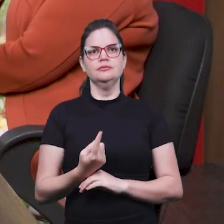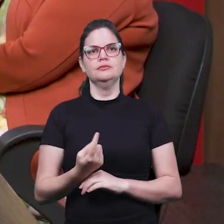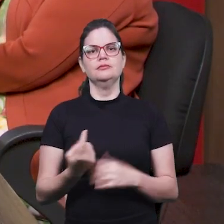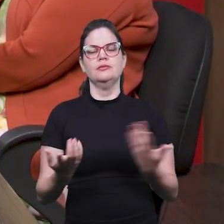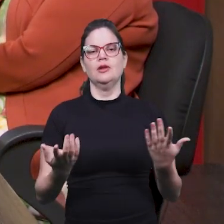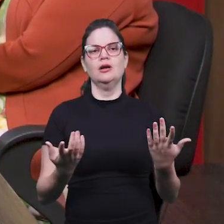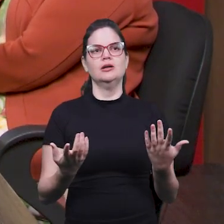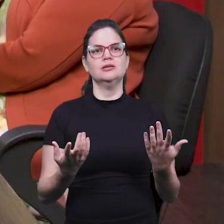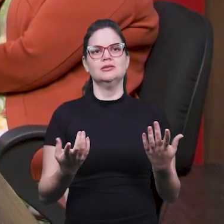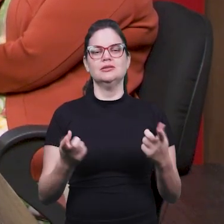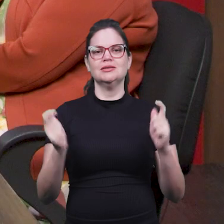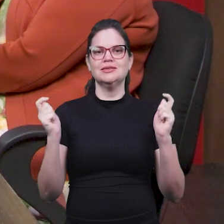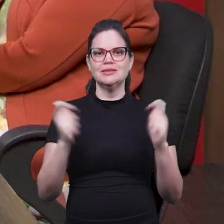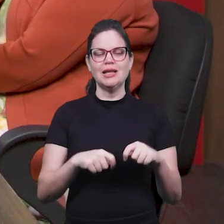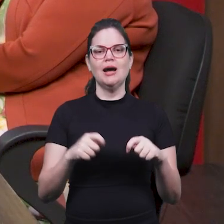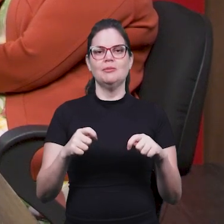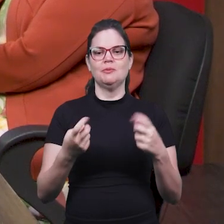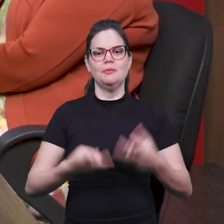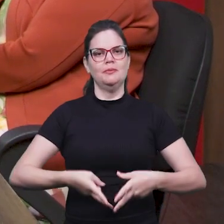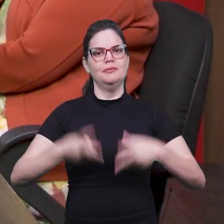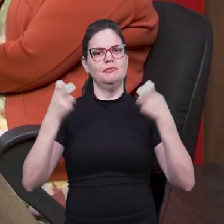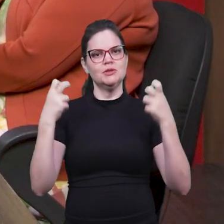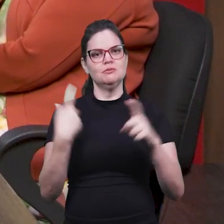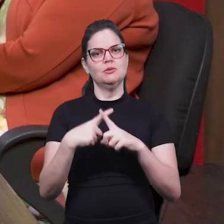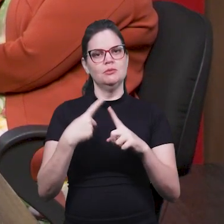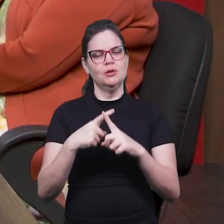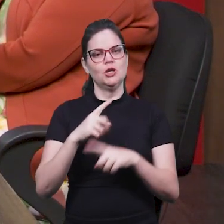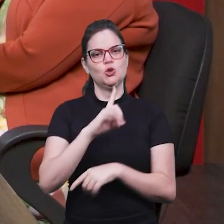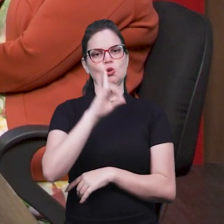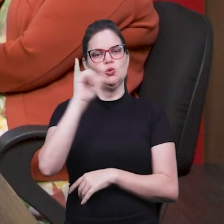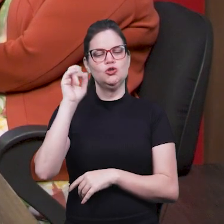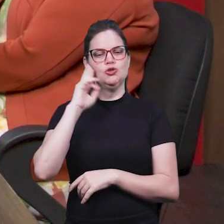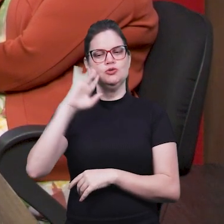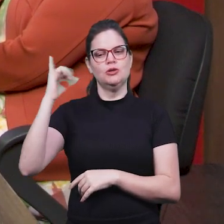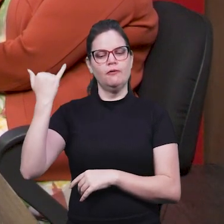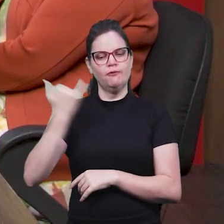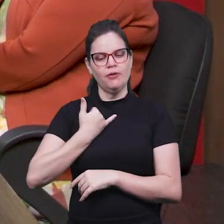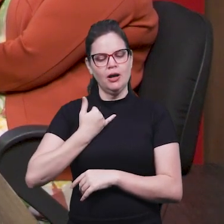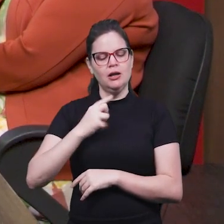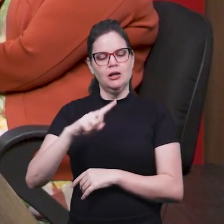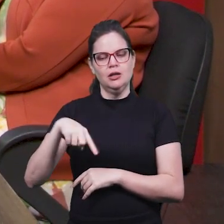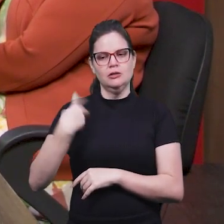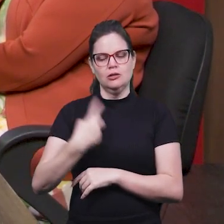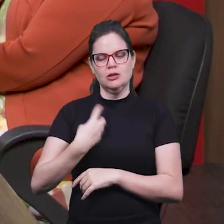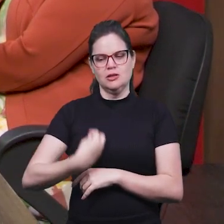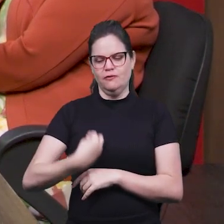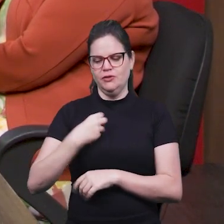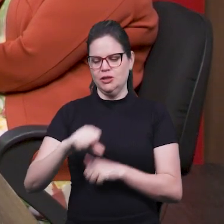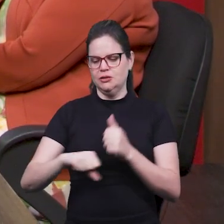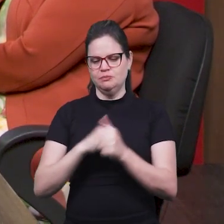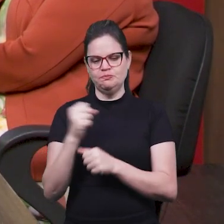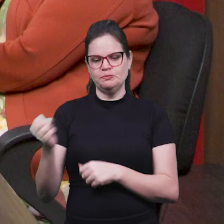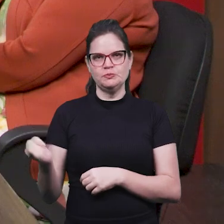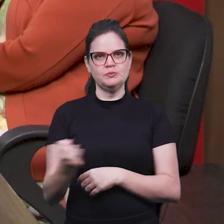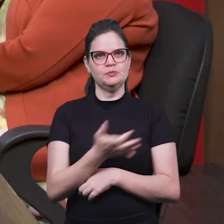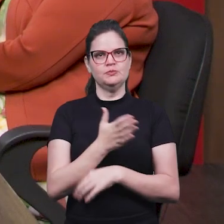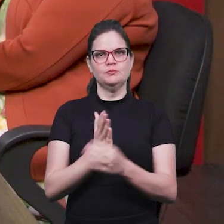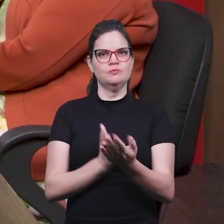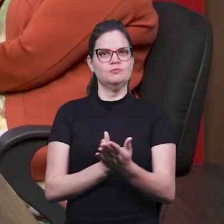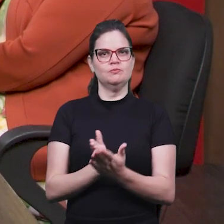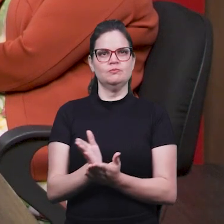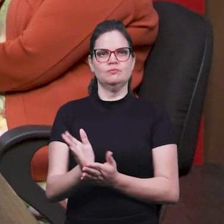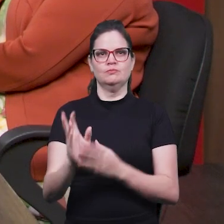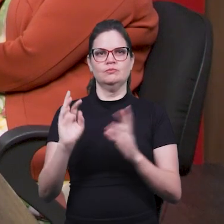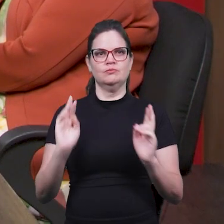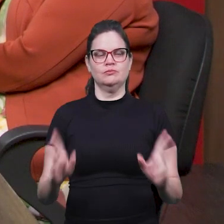que realmente muda a nossa vida, muda o nosso modo de caminhar, né? Então, a gente